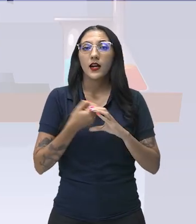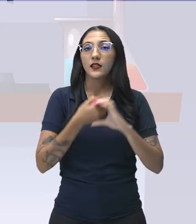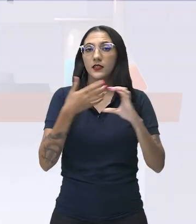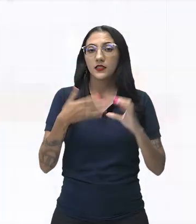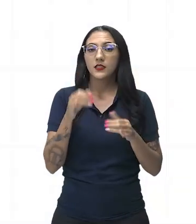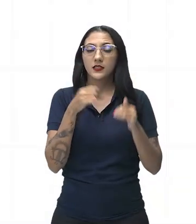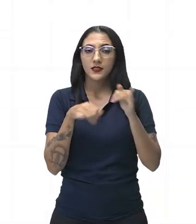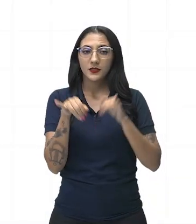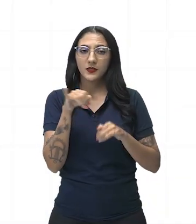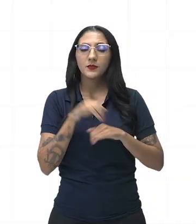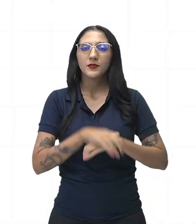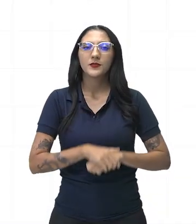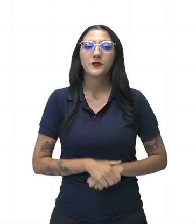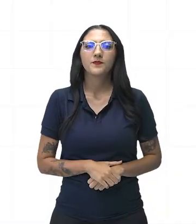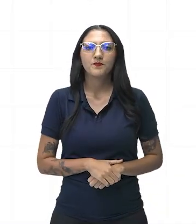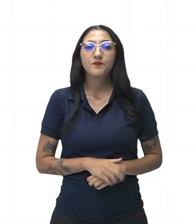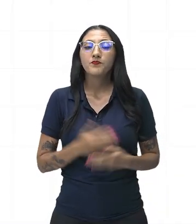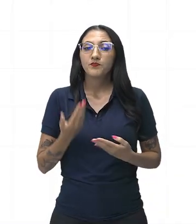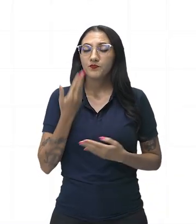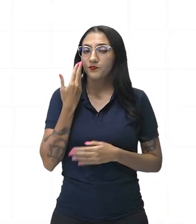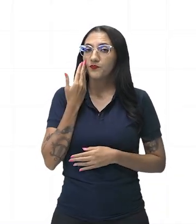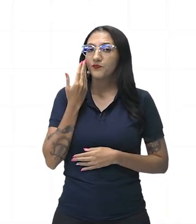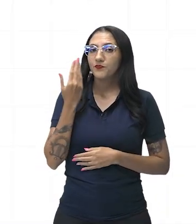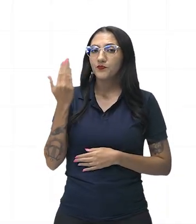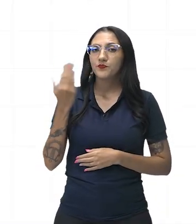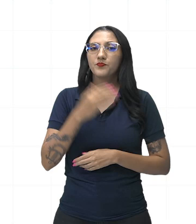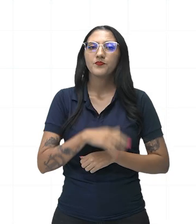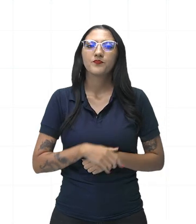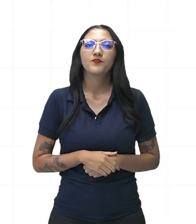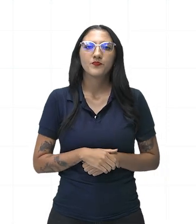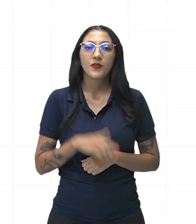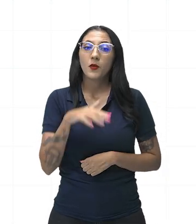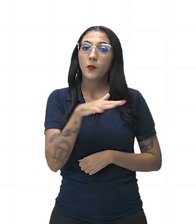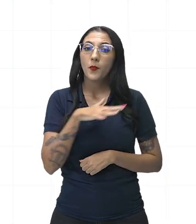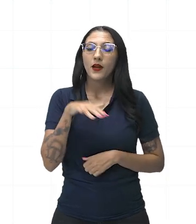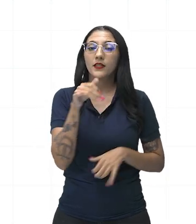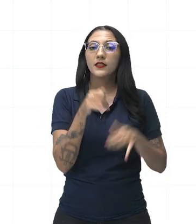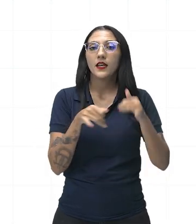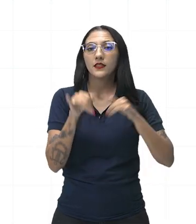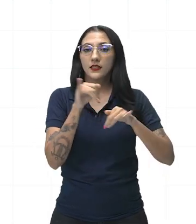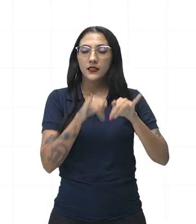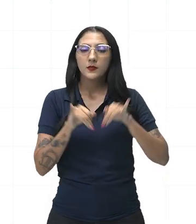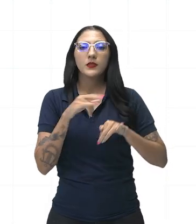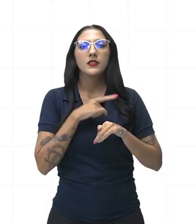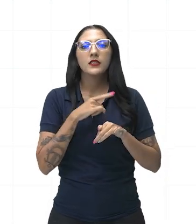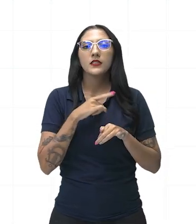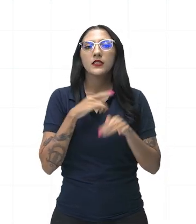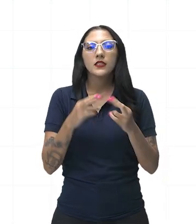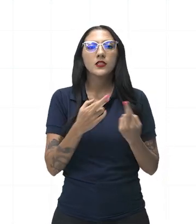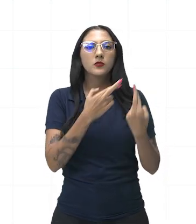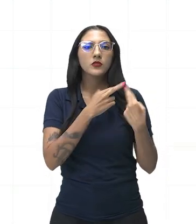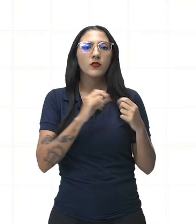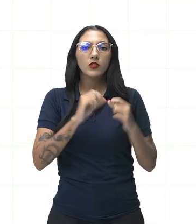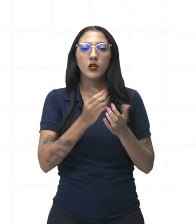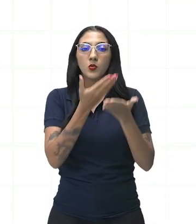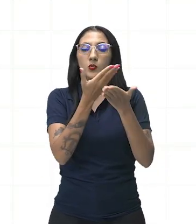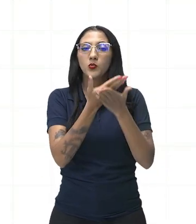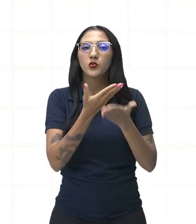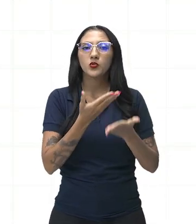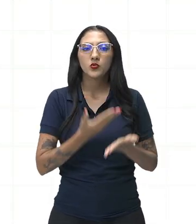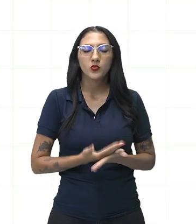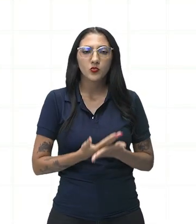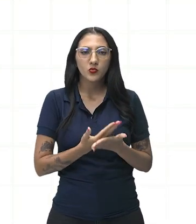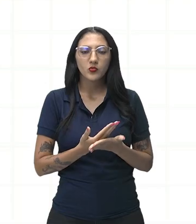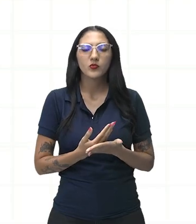químicas. Ela representa um dos ramos da química responsável pelo estudo,